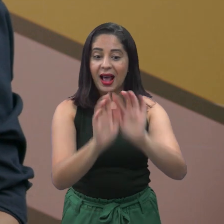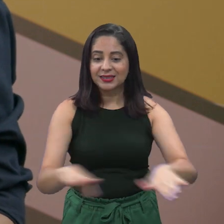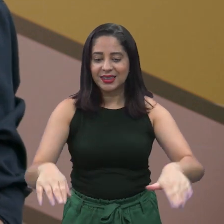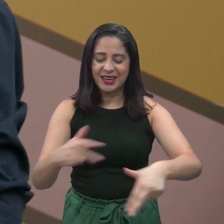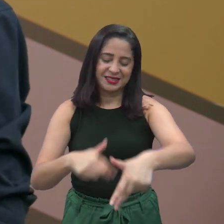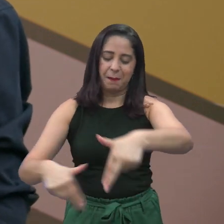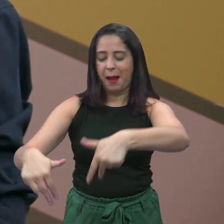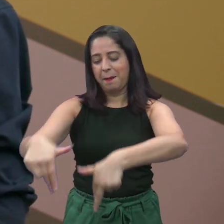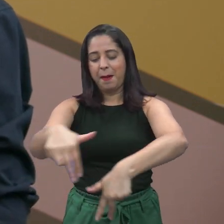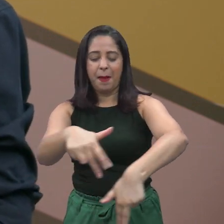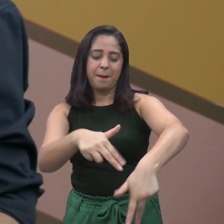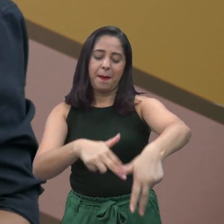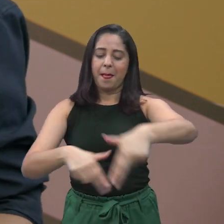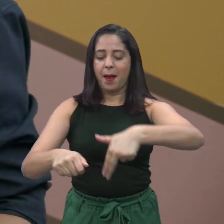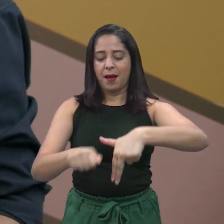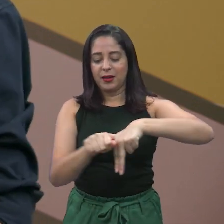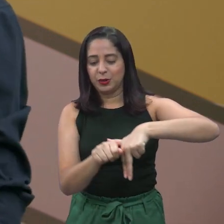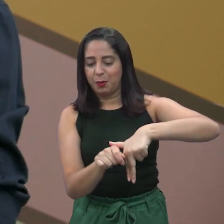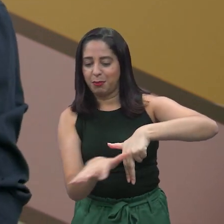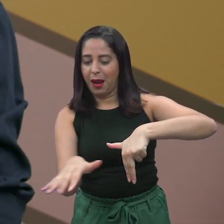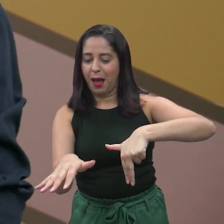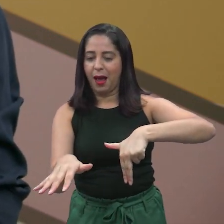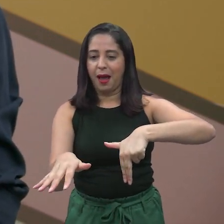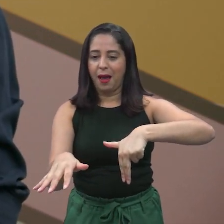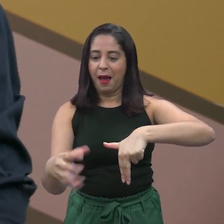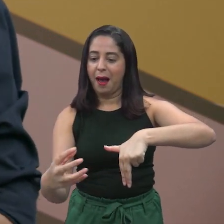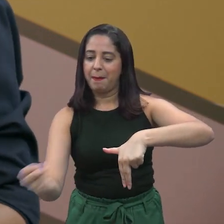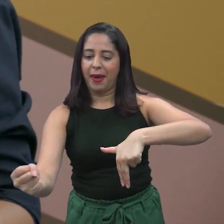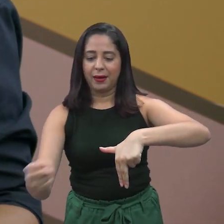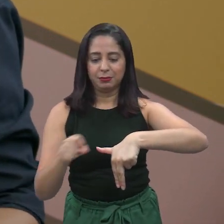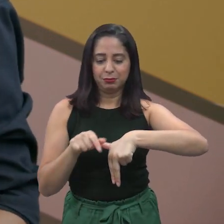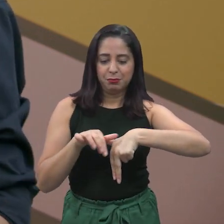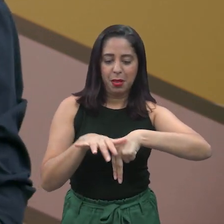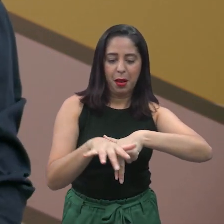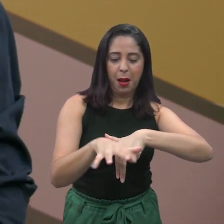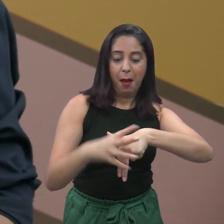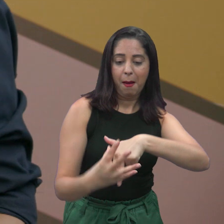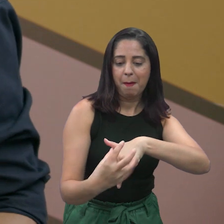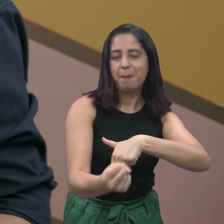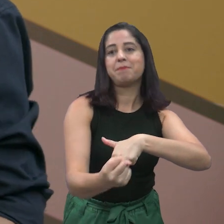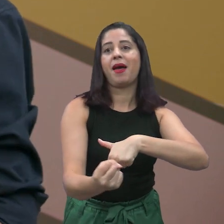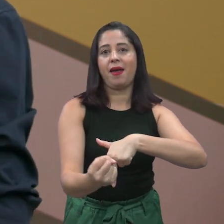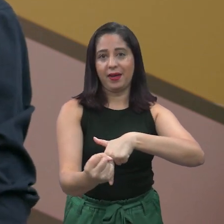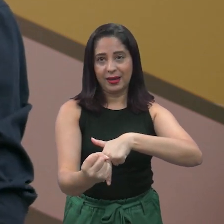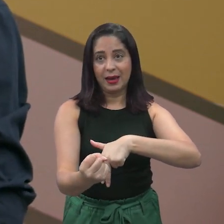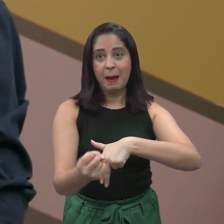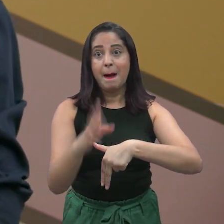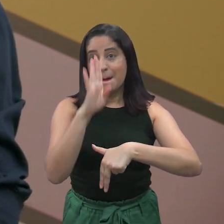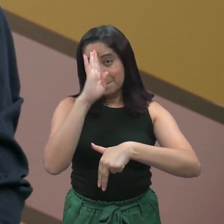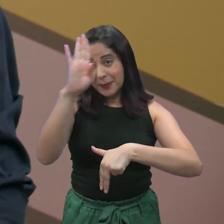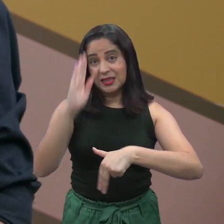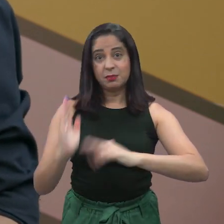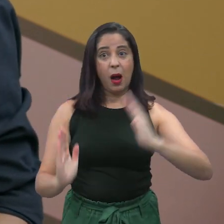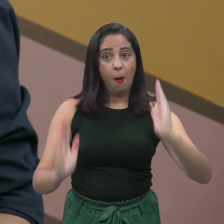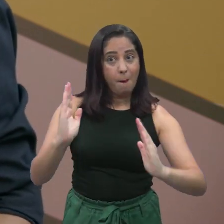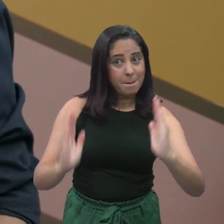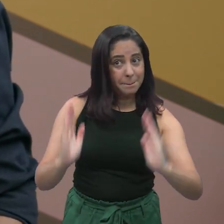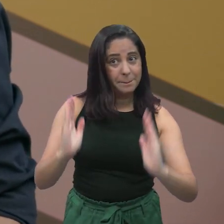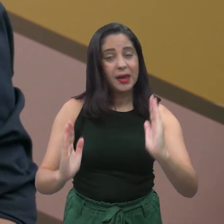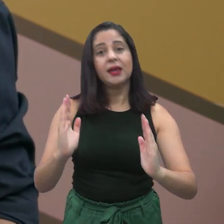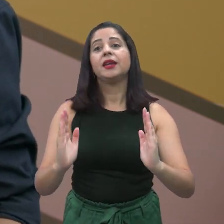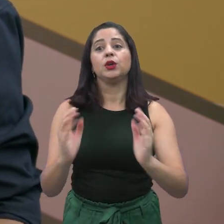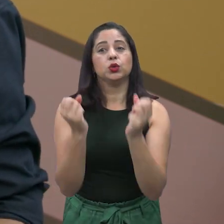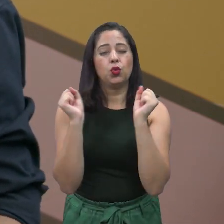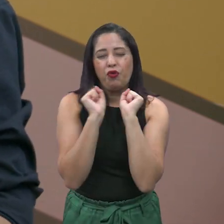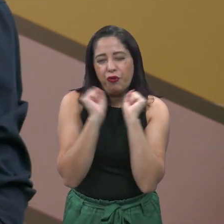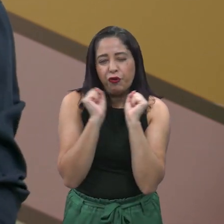fase antes dos sintomas, às vezes já pode estar transmitindo algum vírus, alguma bactéria, principalmente nas épocas críticas, que é o início do